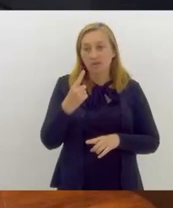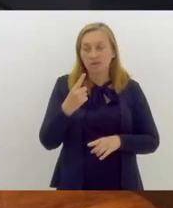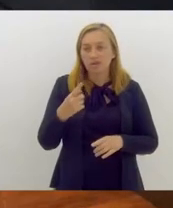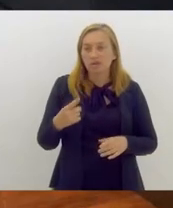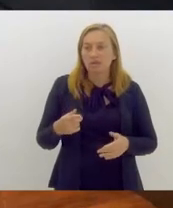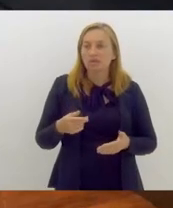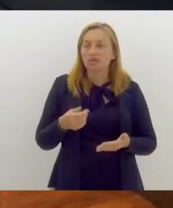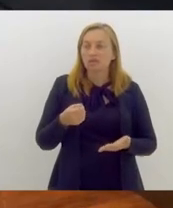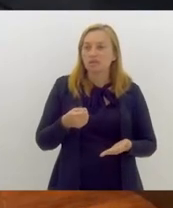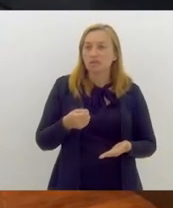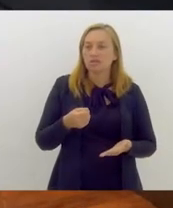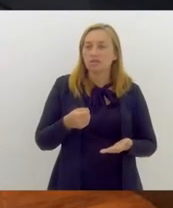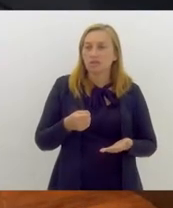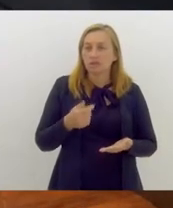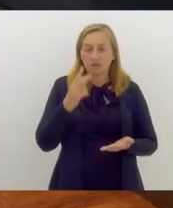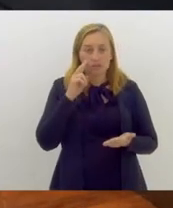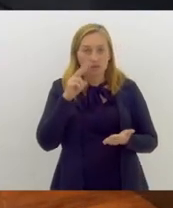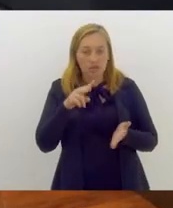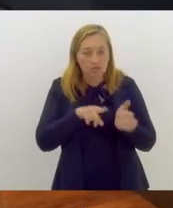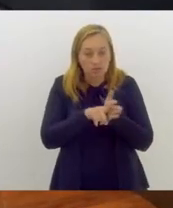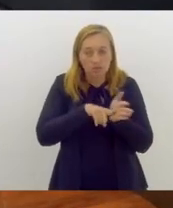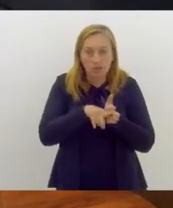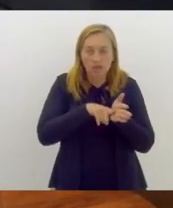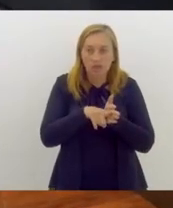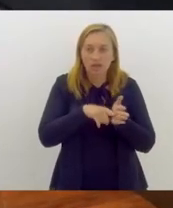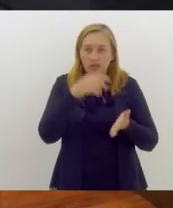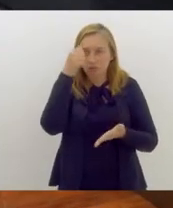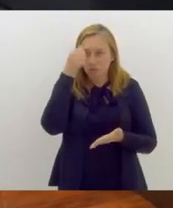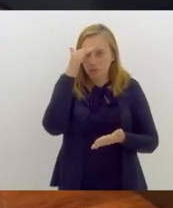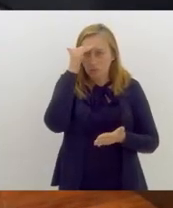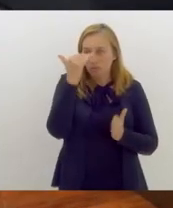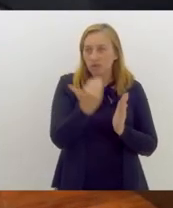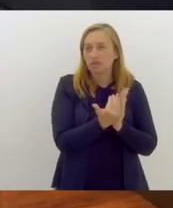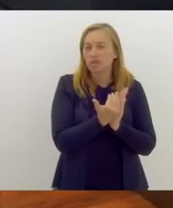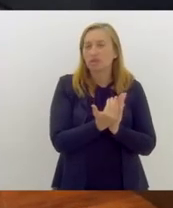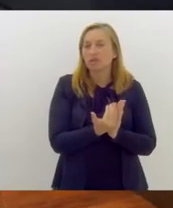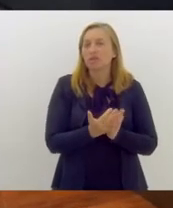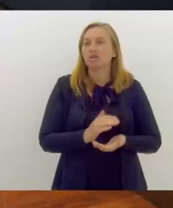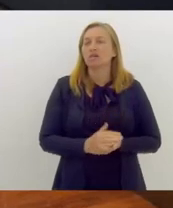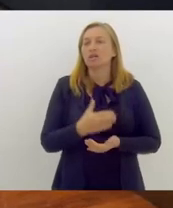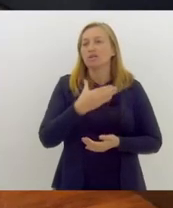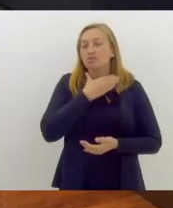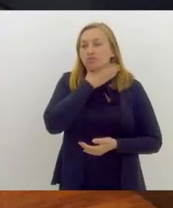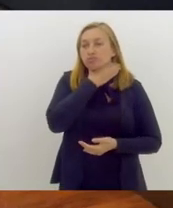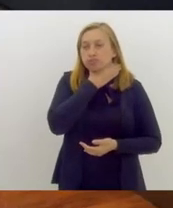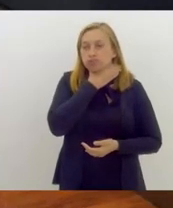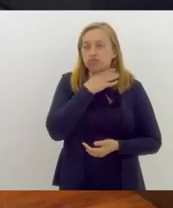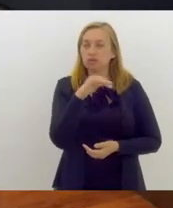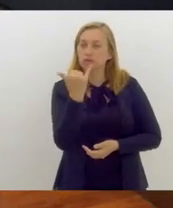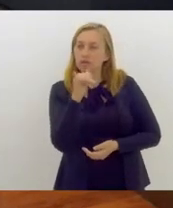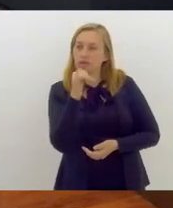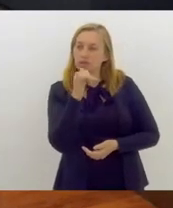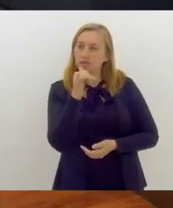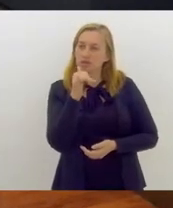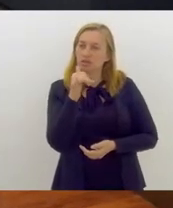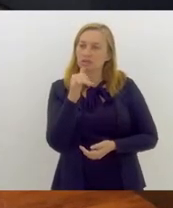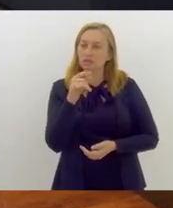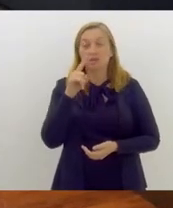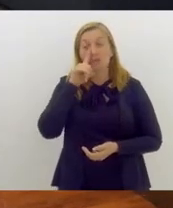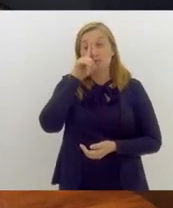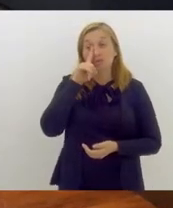não podem ser revistos se a famosa crise energética e os riscos